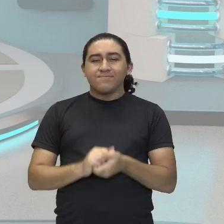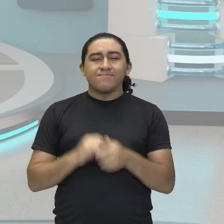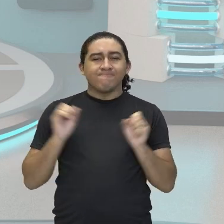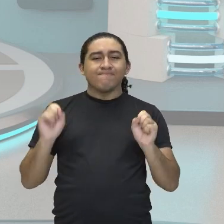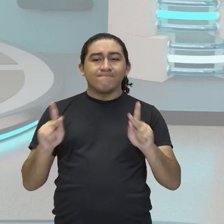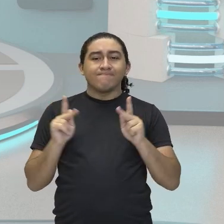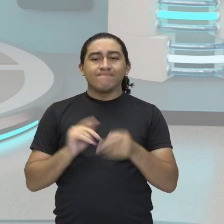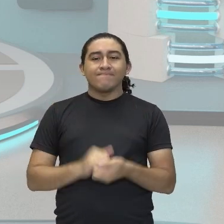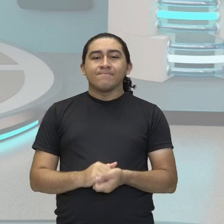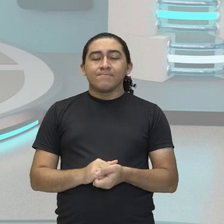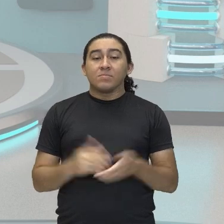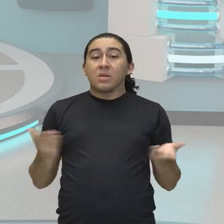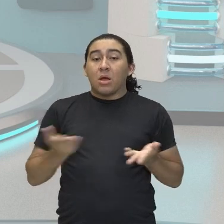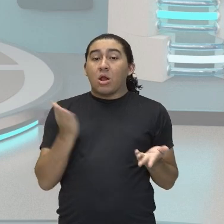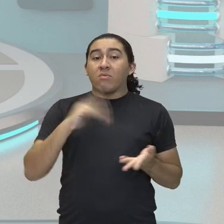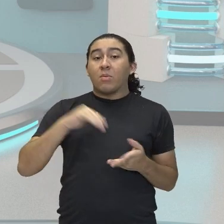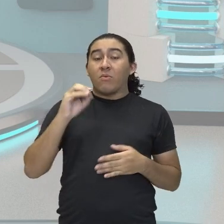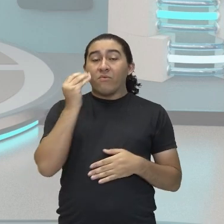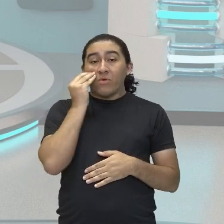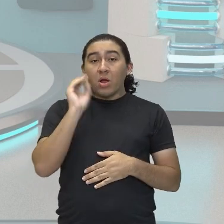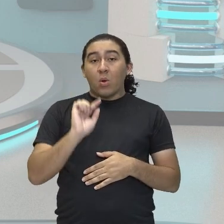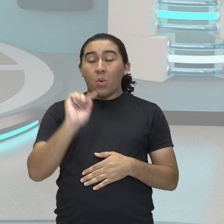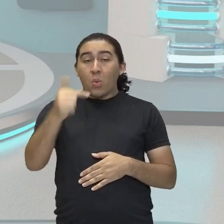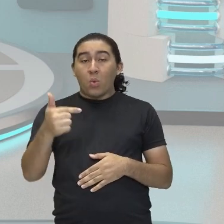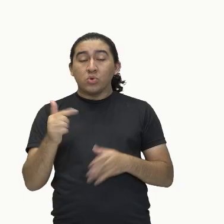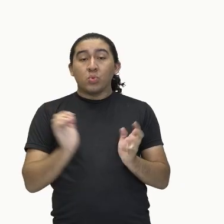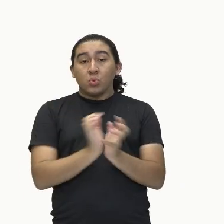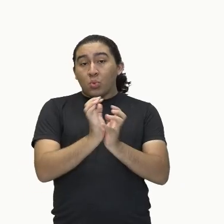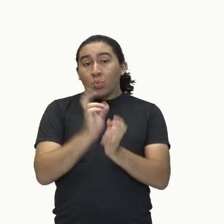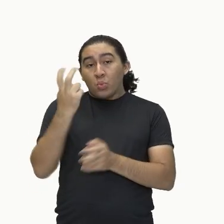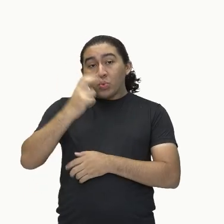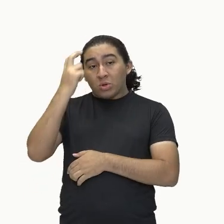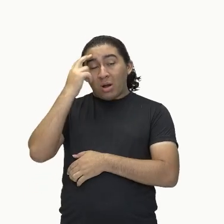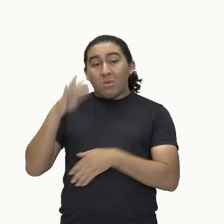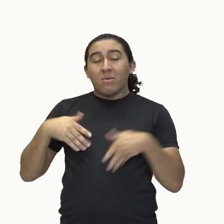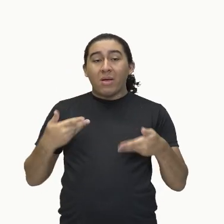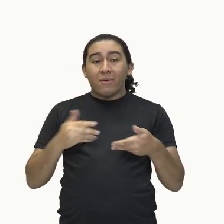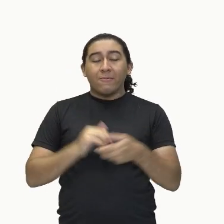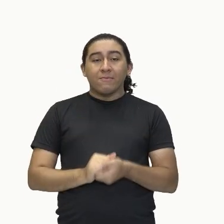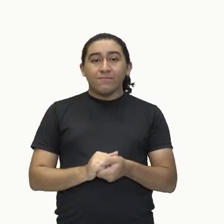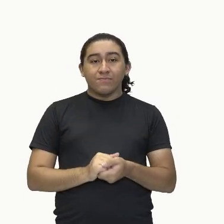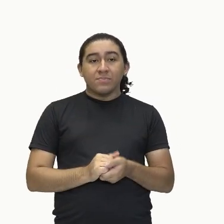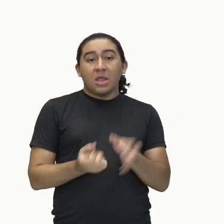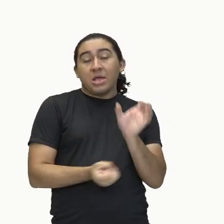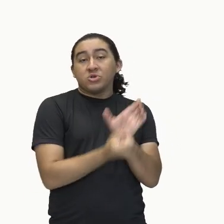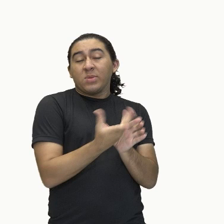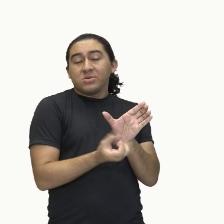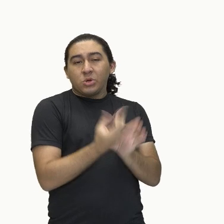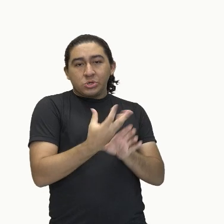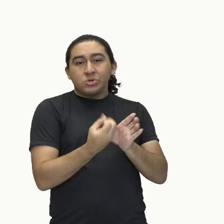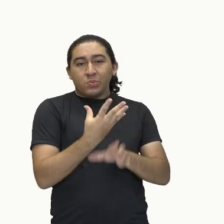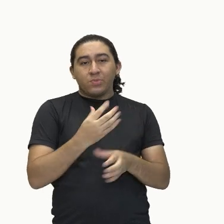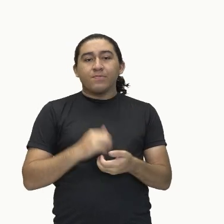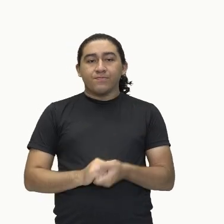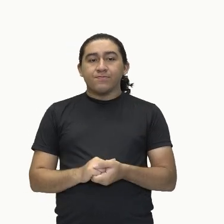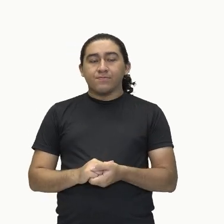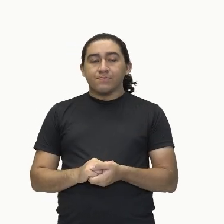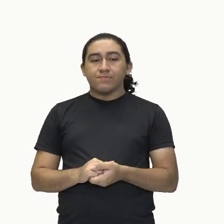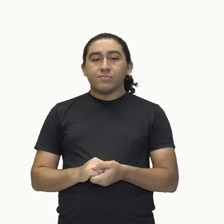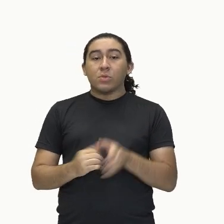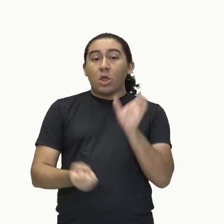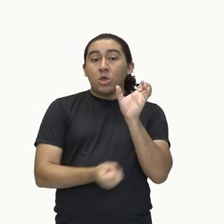gente? Vamos avançar? A próxima vanguarda cultural será o expressionismo. Olha só,